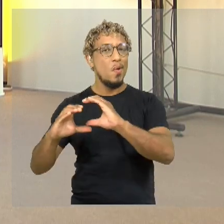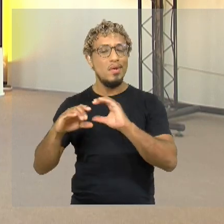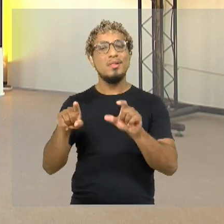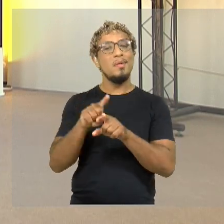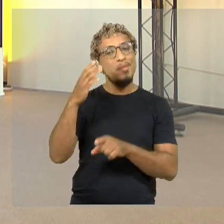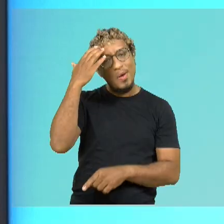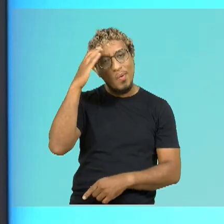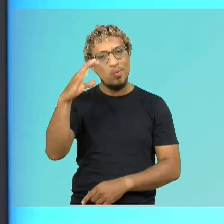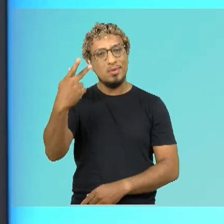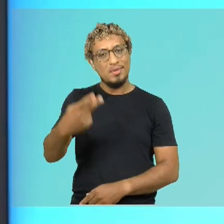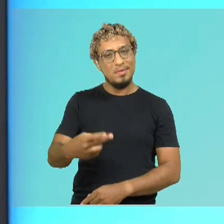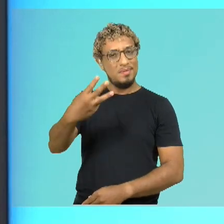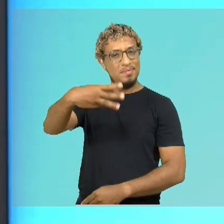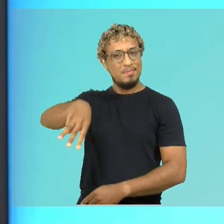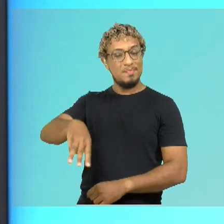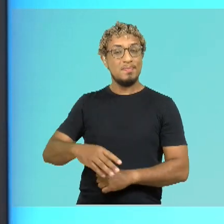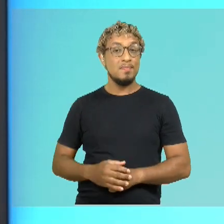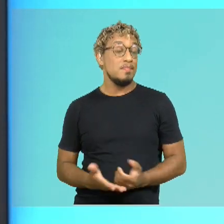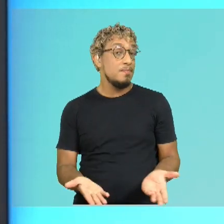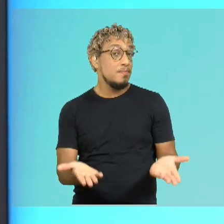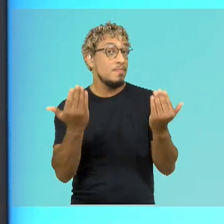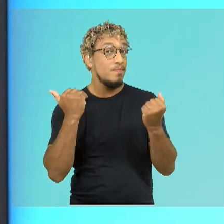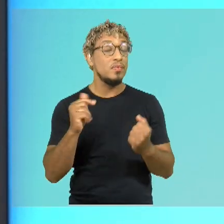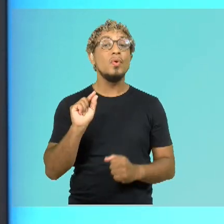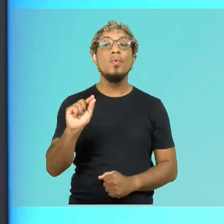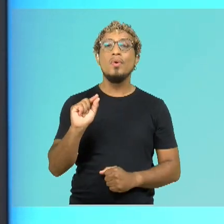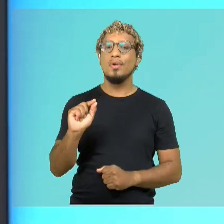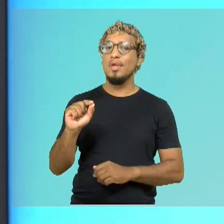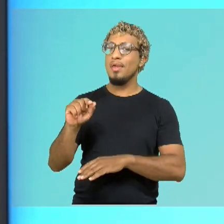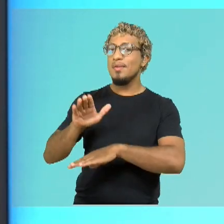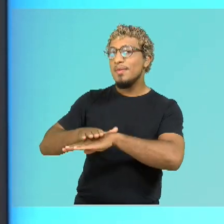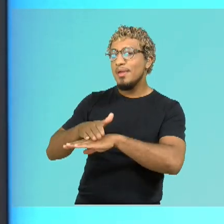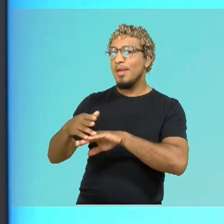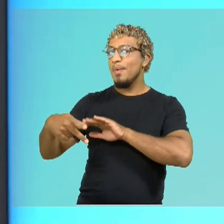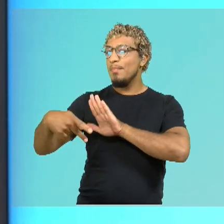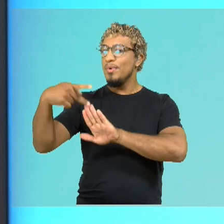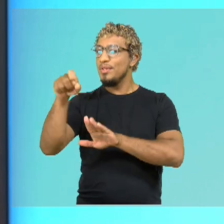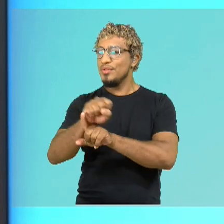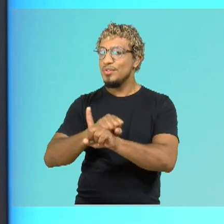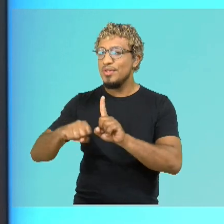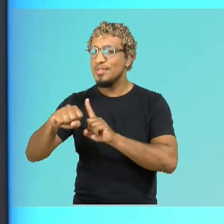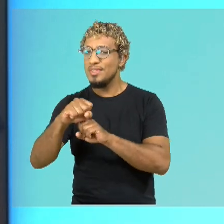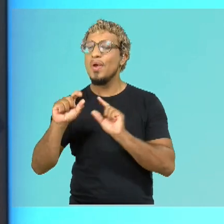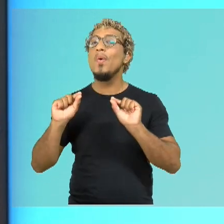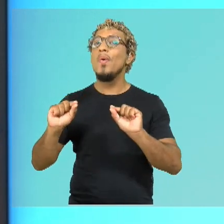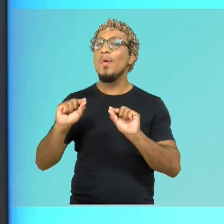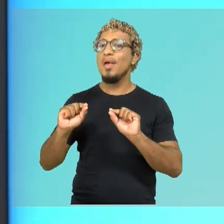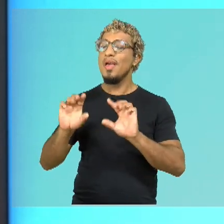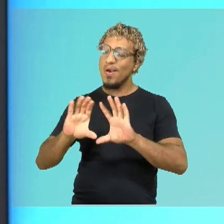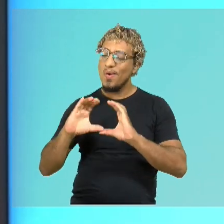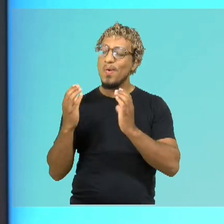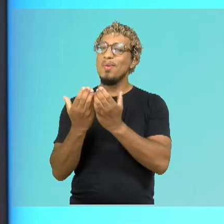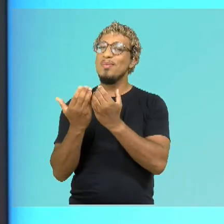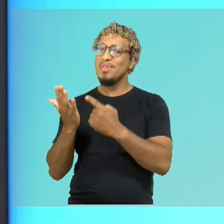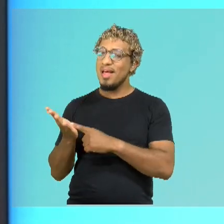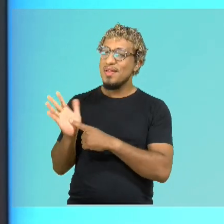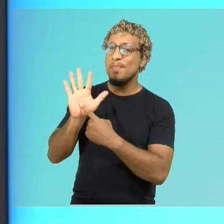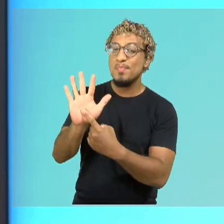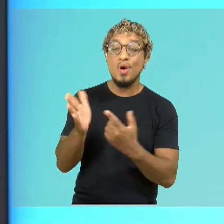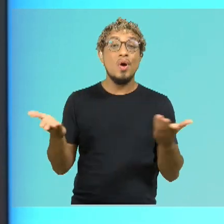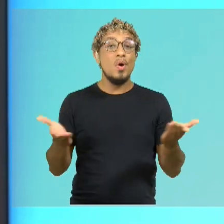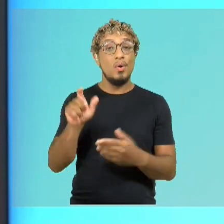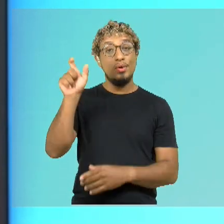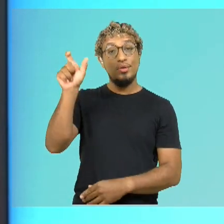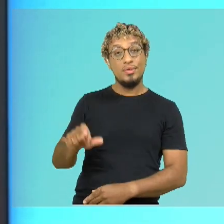cultura maranhense. Vamos agora de iniciativa social para o bem no quadro Fala Comunidade. Hoje o repórter